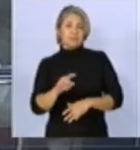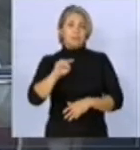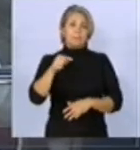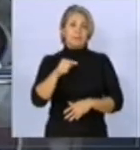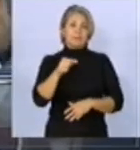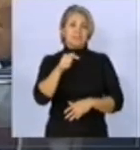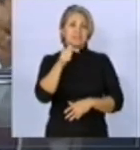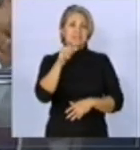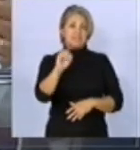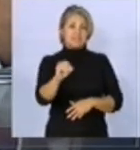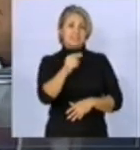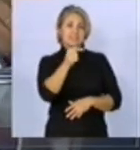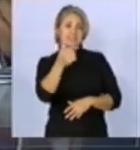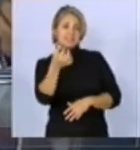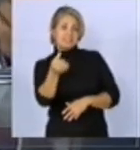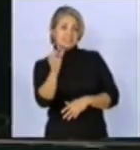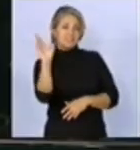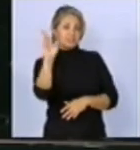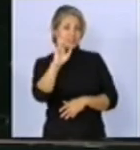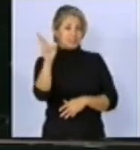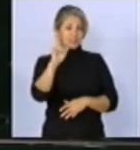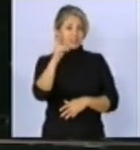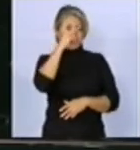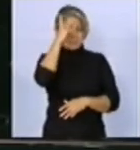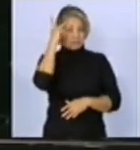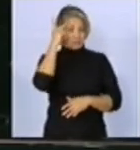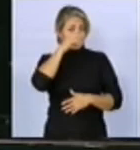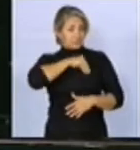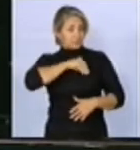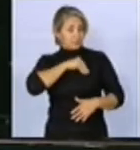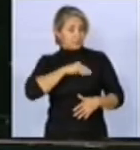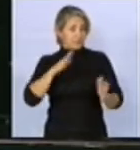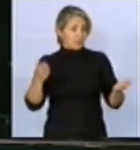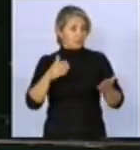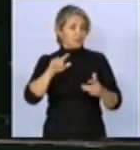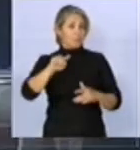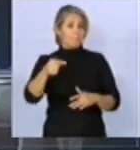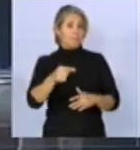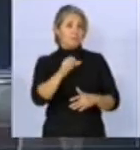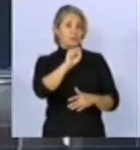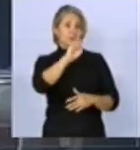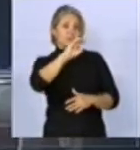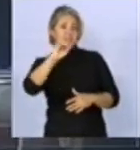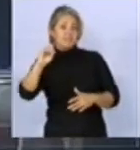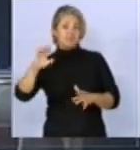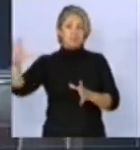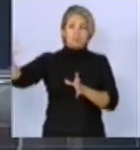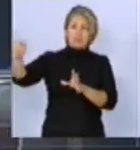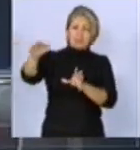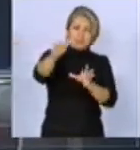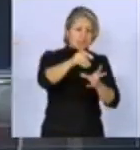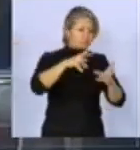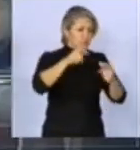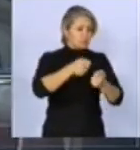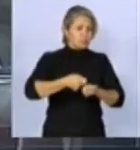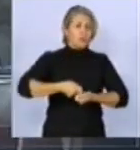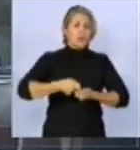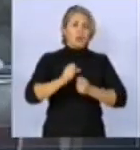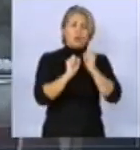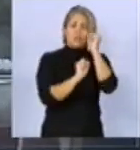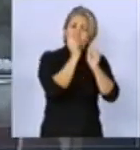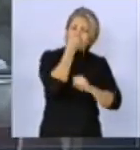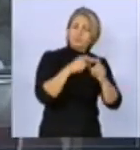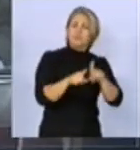1066 é só pra gente uma noção a medida do trabalhador brasileiro é 1800 E você pegando todos os setores comércio indústria